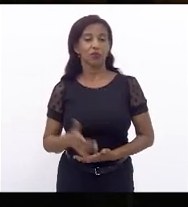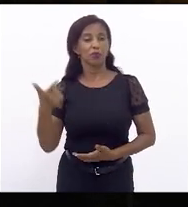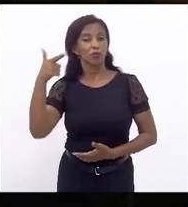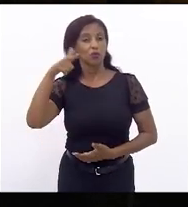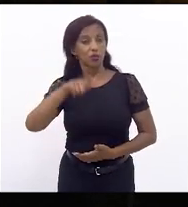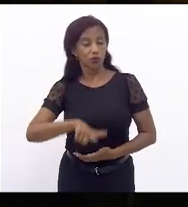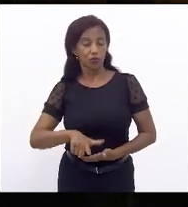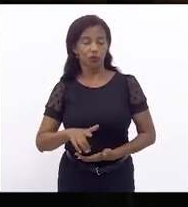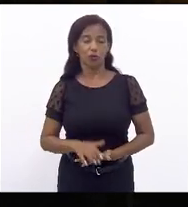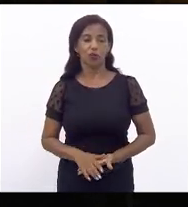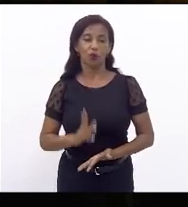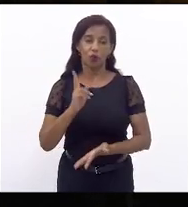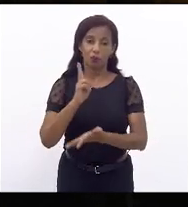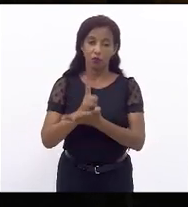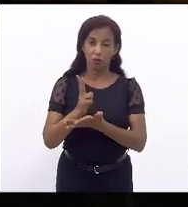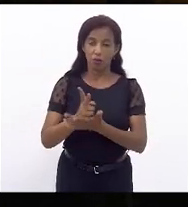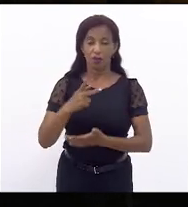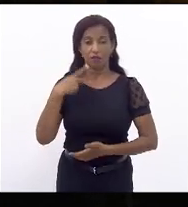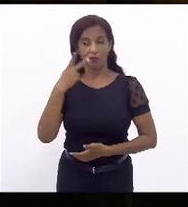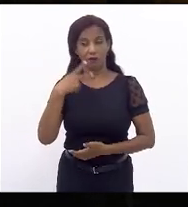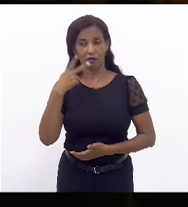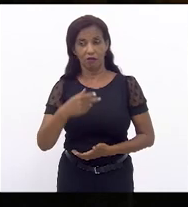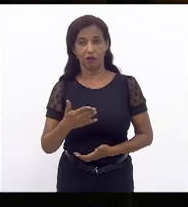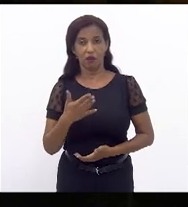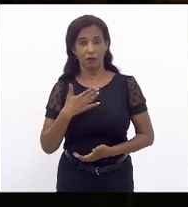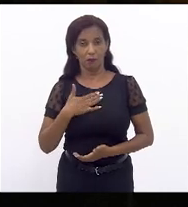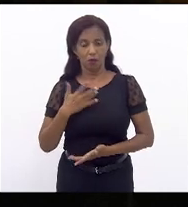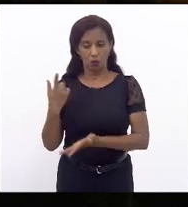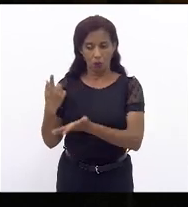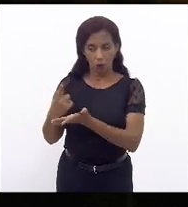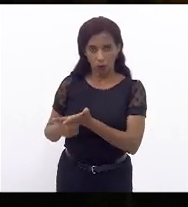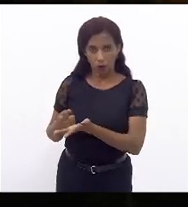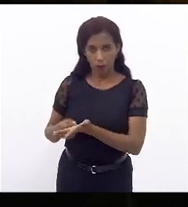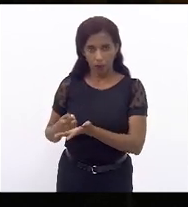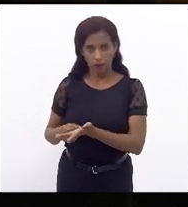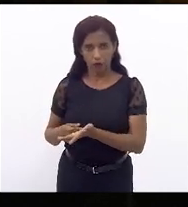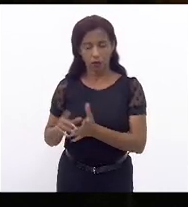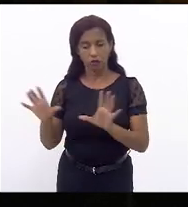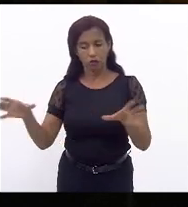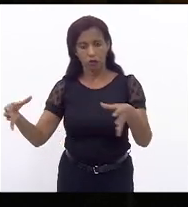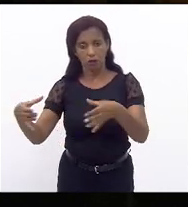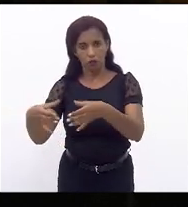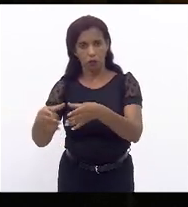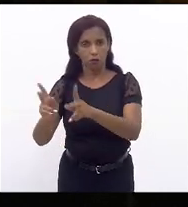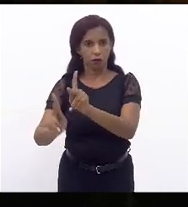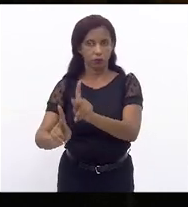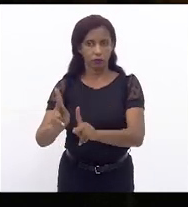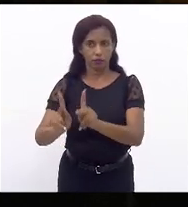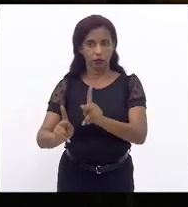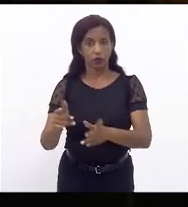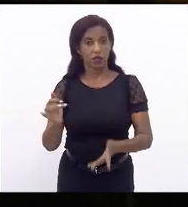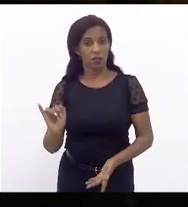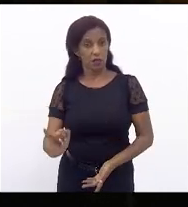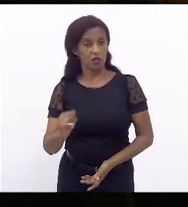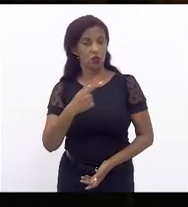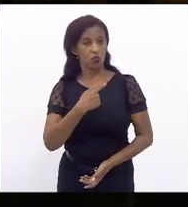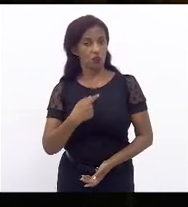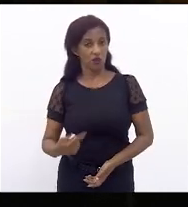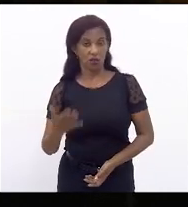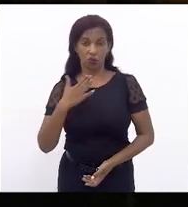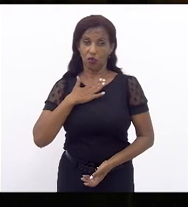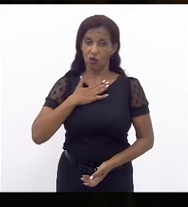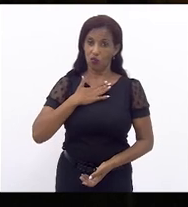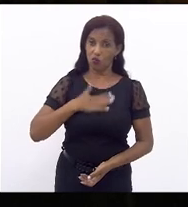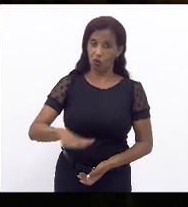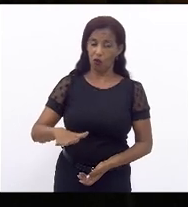uma vez, como eu sempre falo, o meu compromisso é com a população. E se o governador não gosta